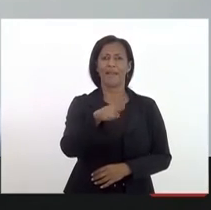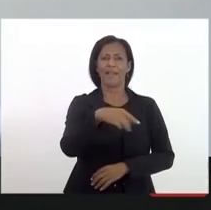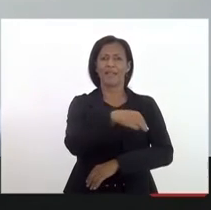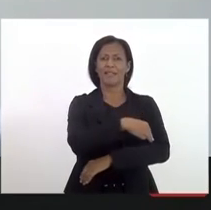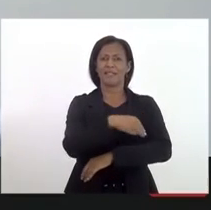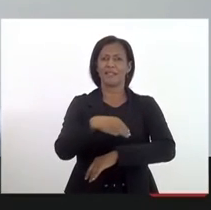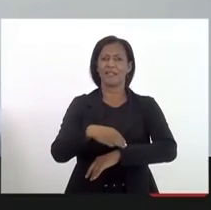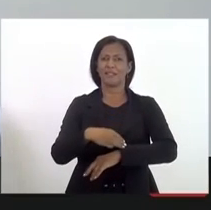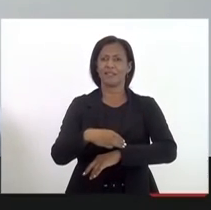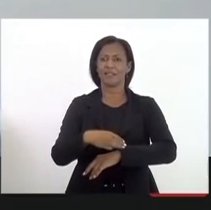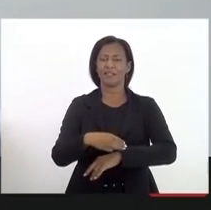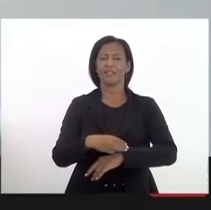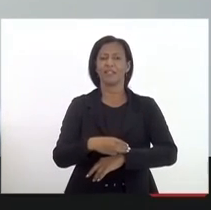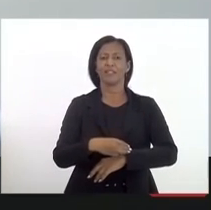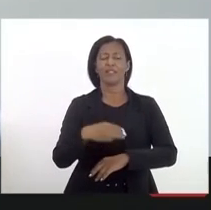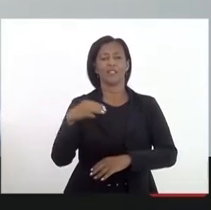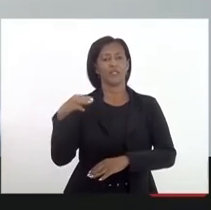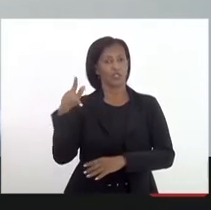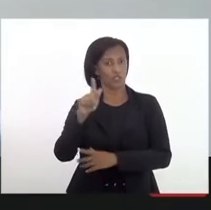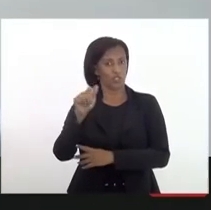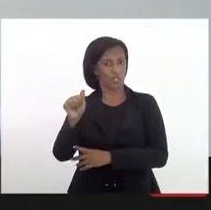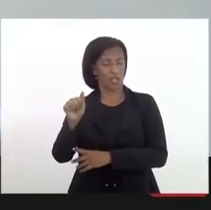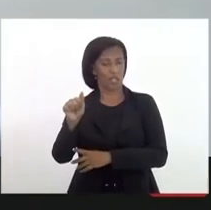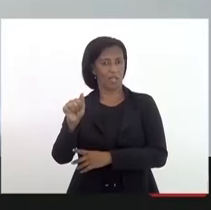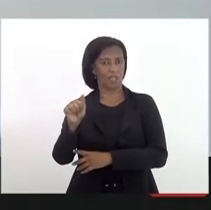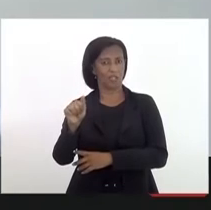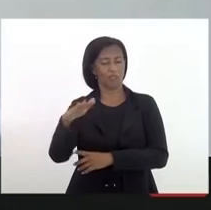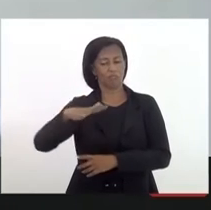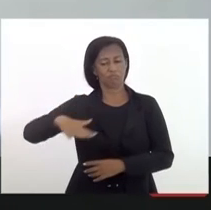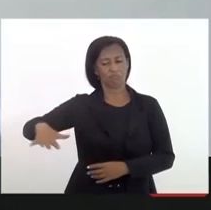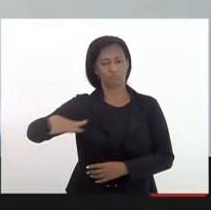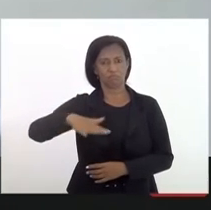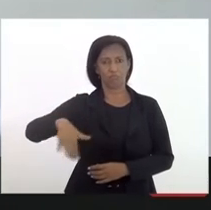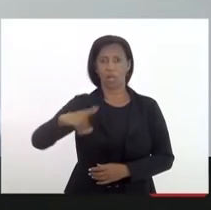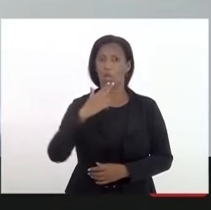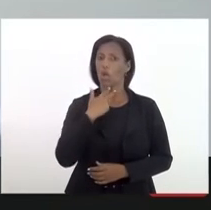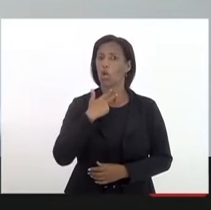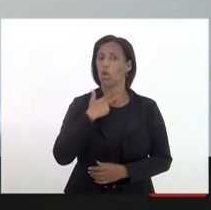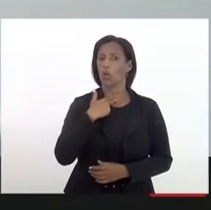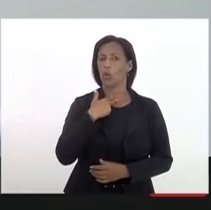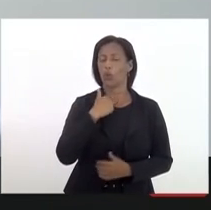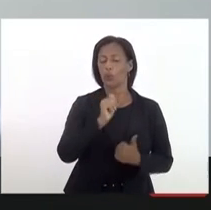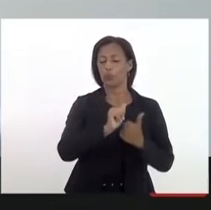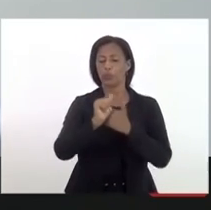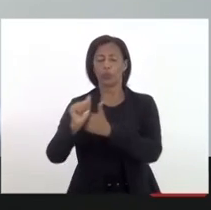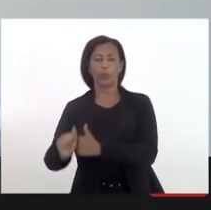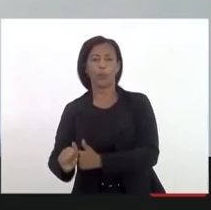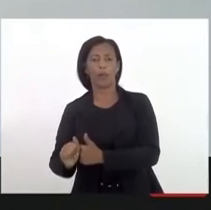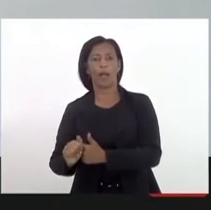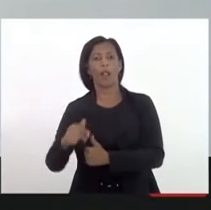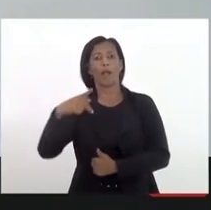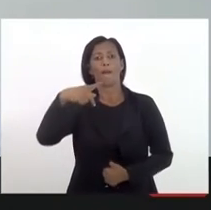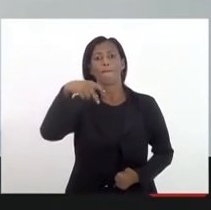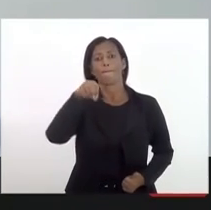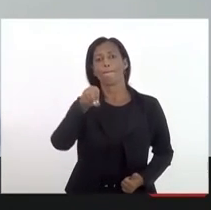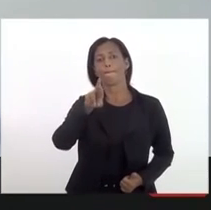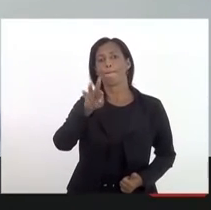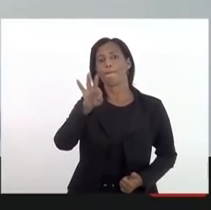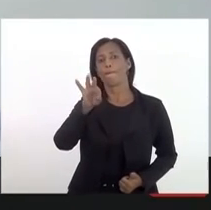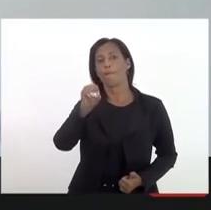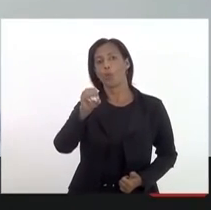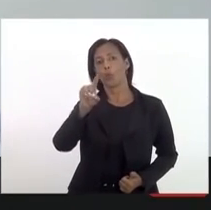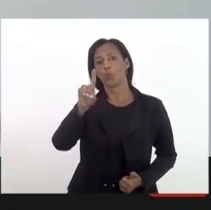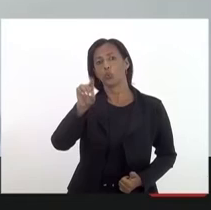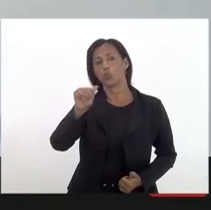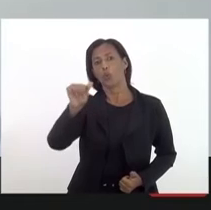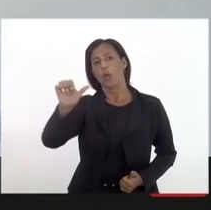projetos de gás que estão na região. Não pude acompanhar o João e o pessoal do Estado lá no Porto do Açu. Tinha uma outra agenda,